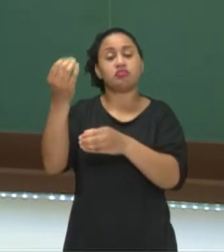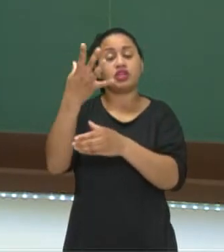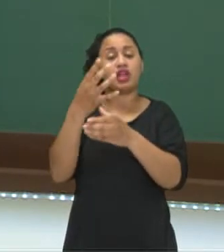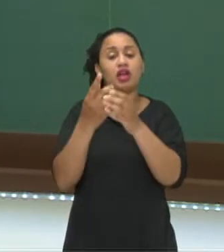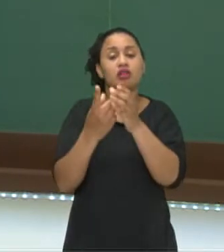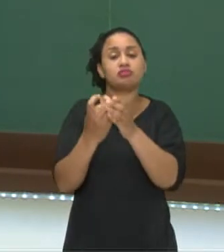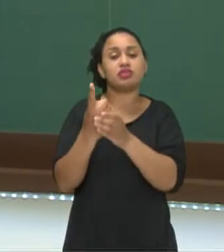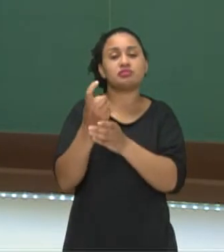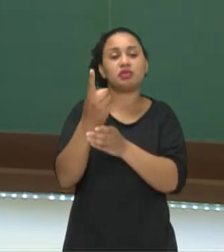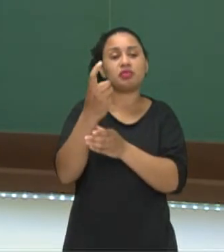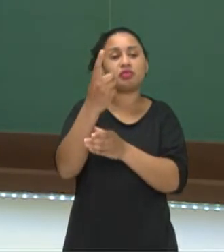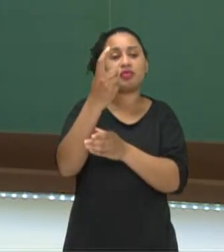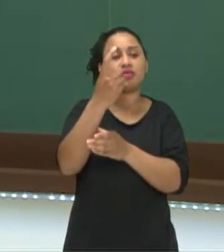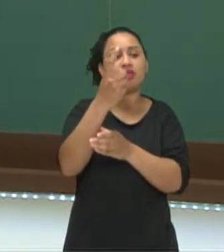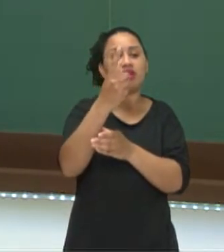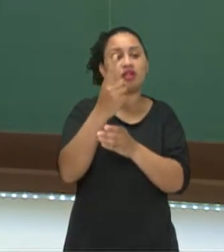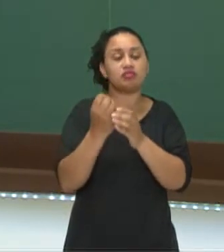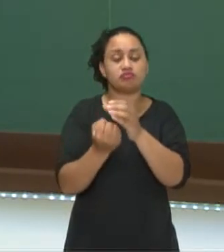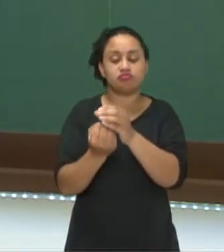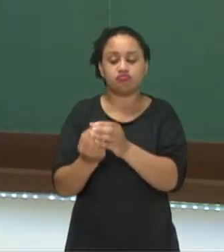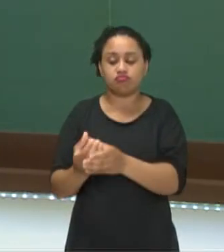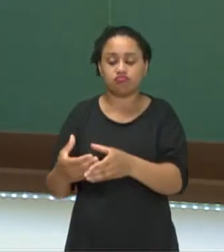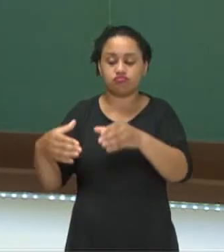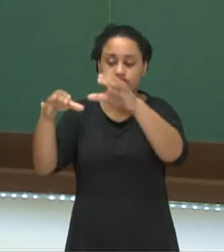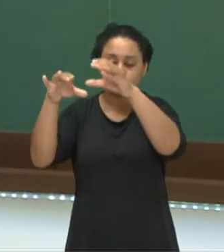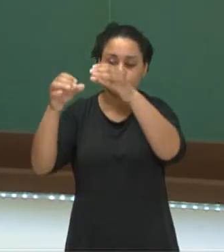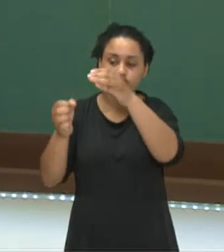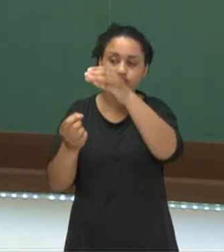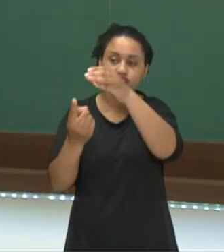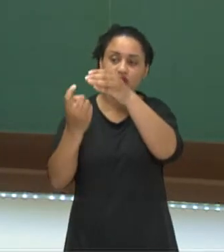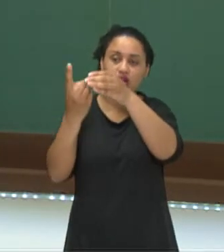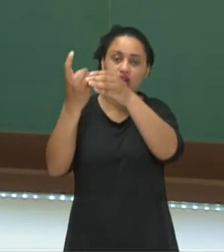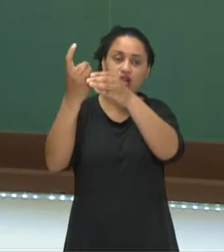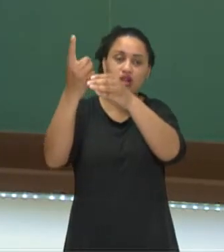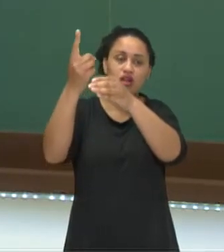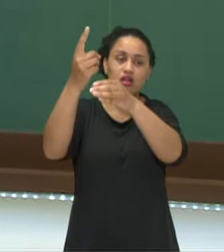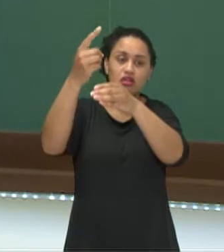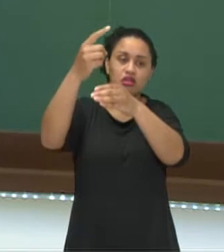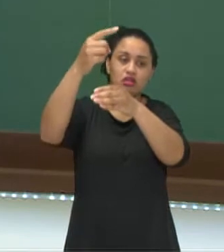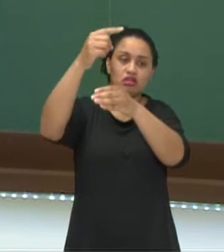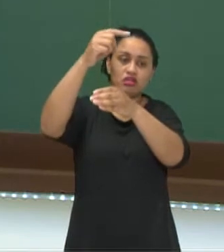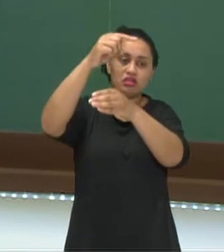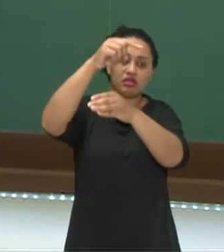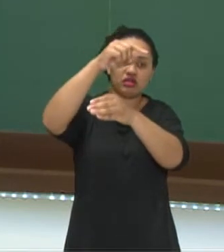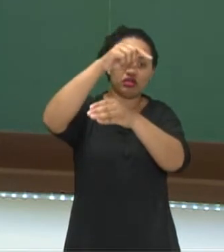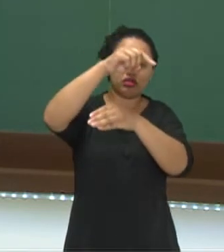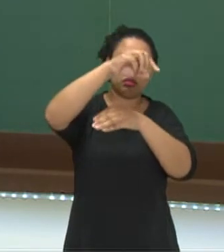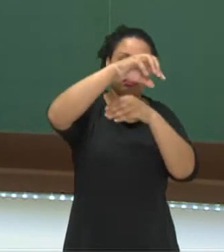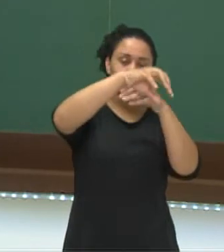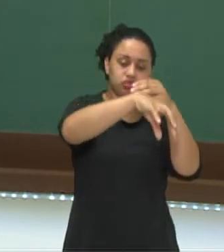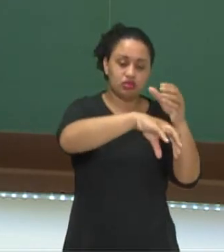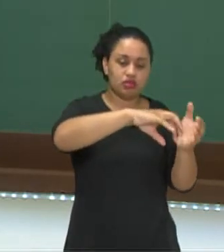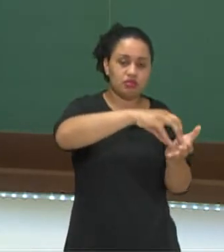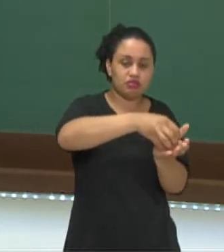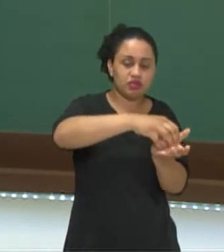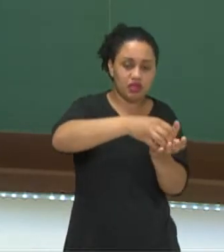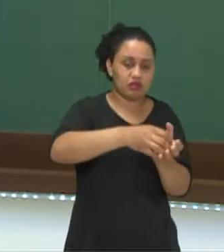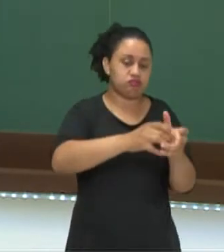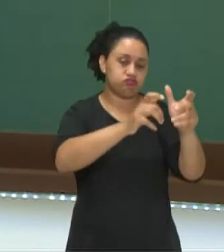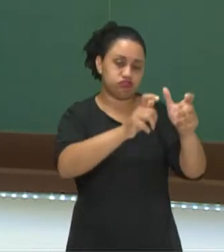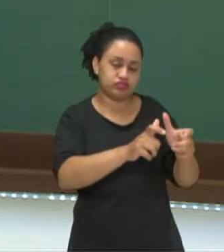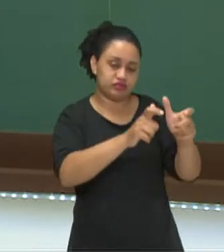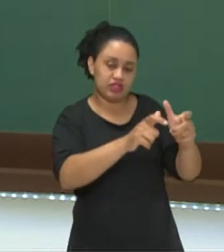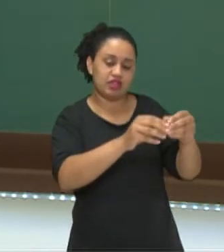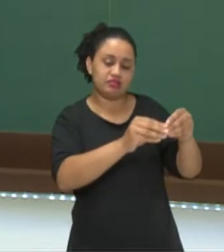larva. Essa larva vai sair dessa esponja. Essa larva vai ser assentada em algum local,